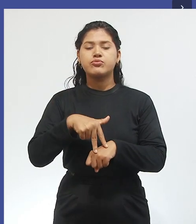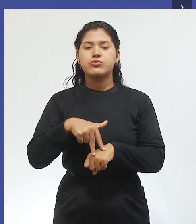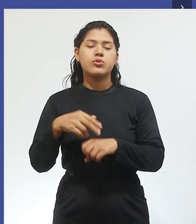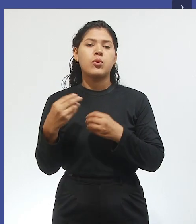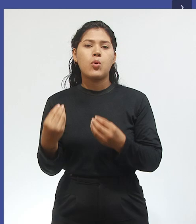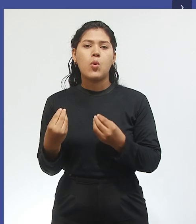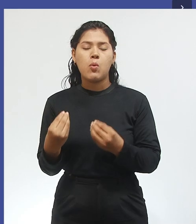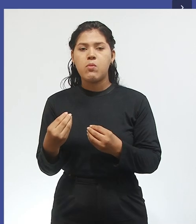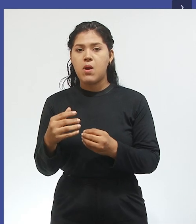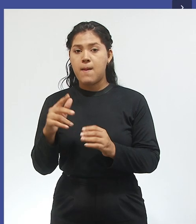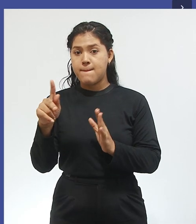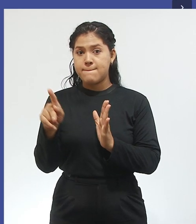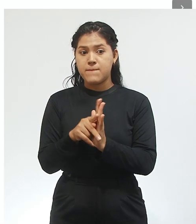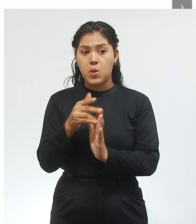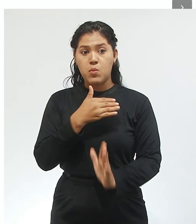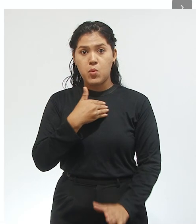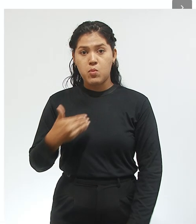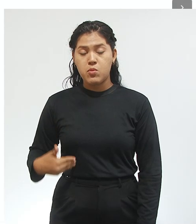lembrado pelo público.